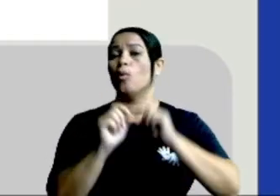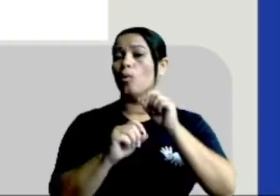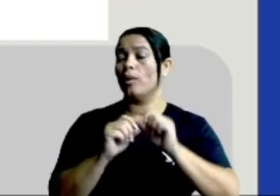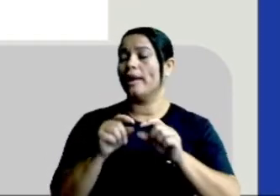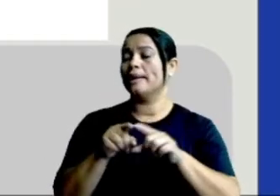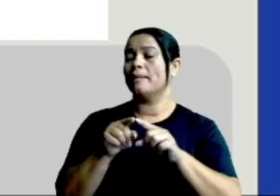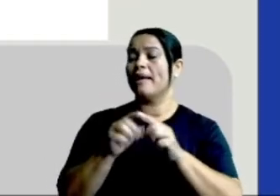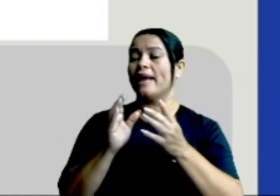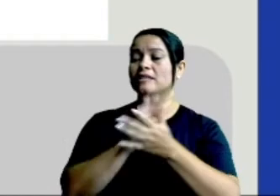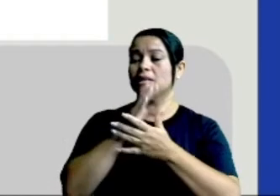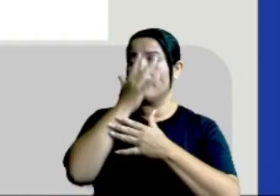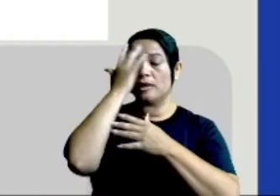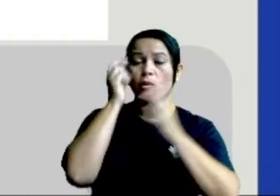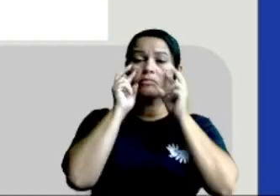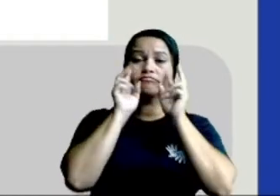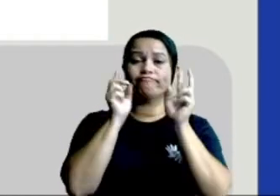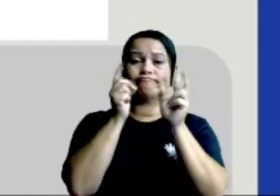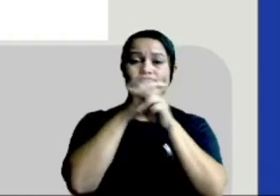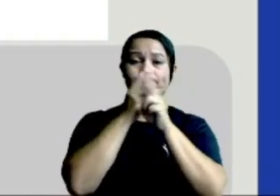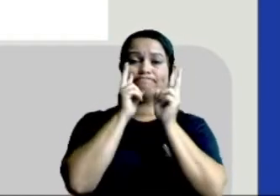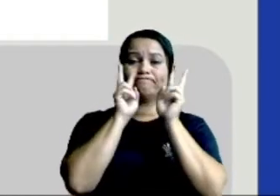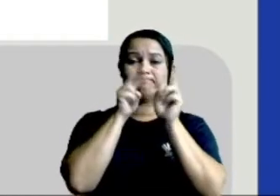de vesguez, né? A pessoa que é vesga,